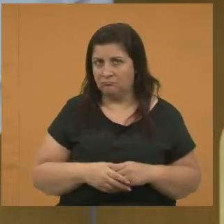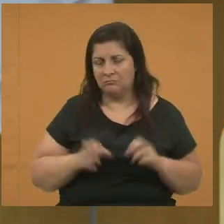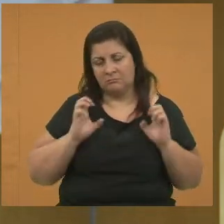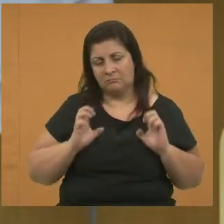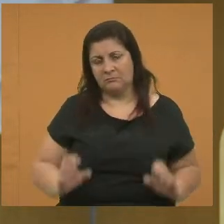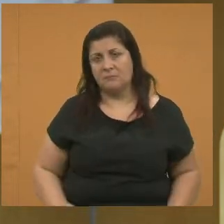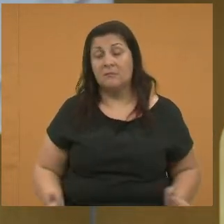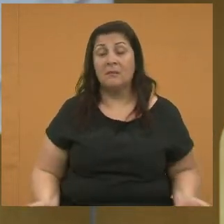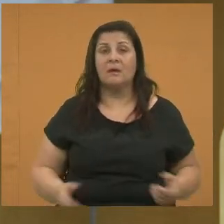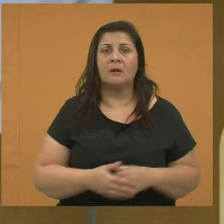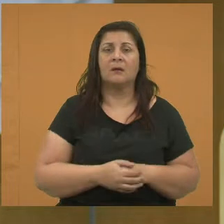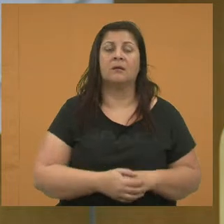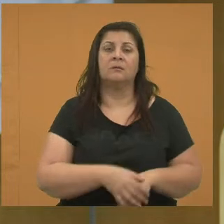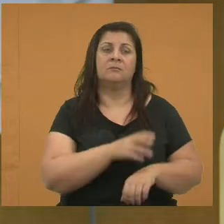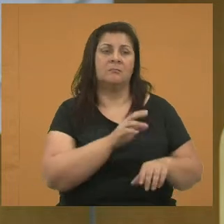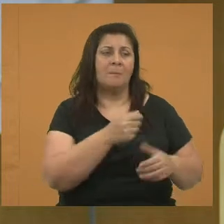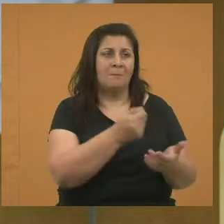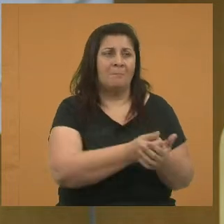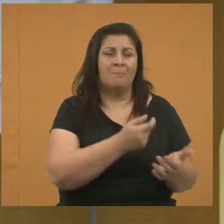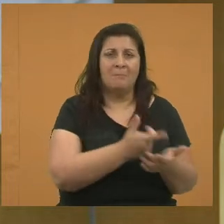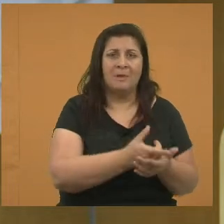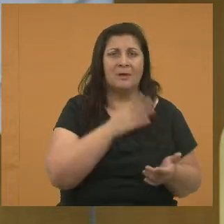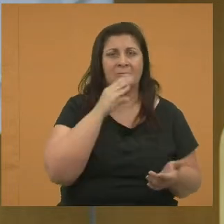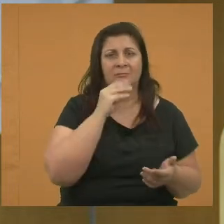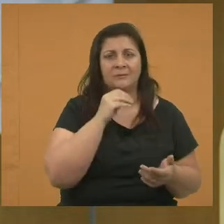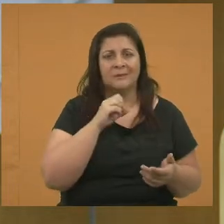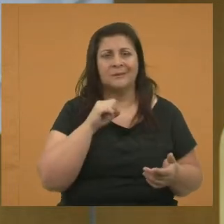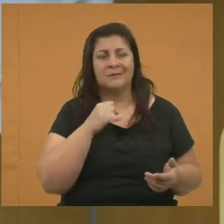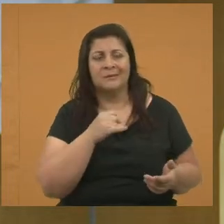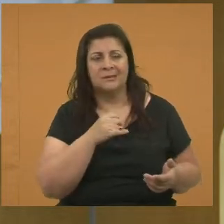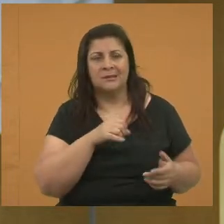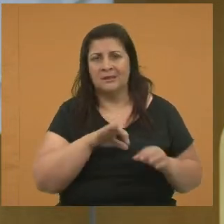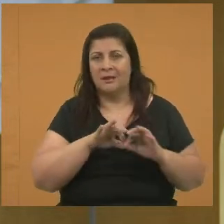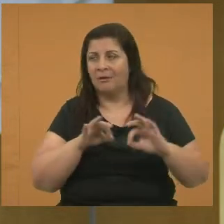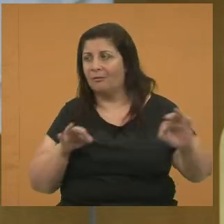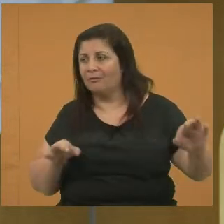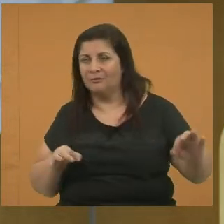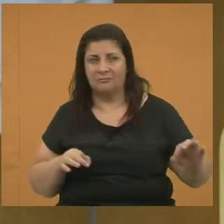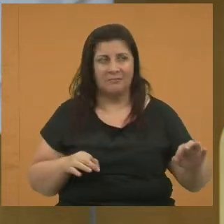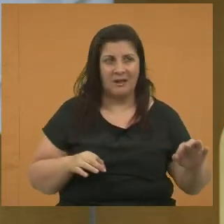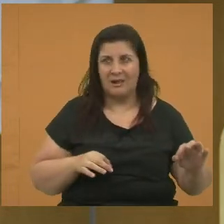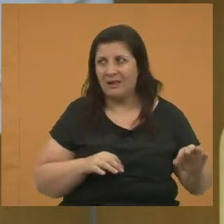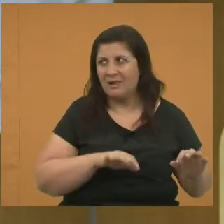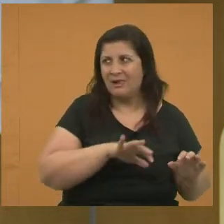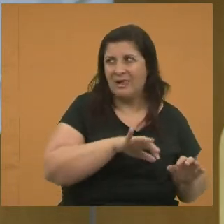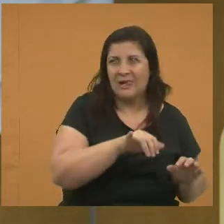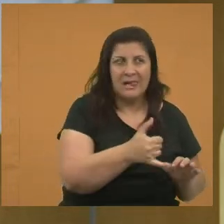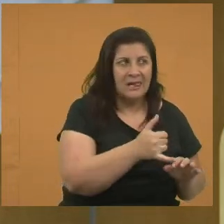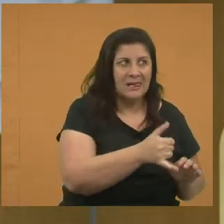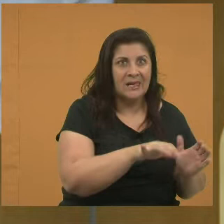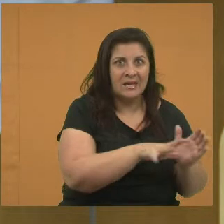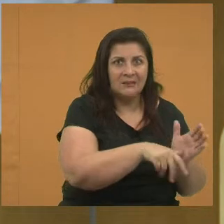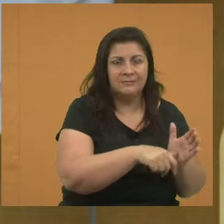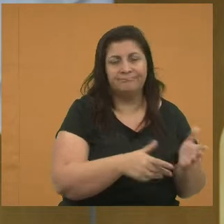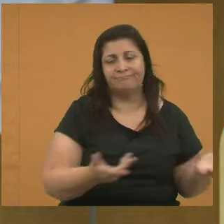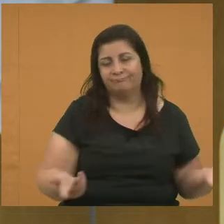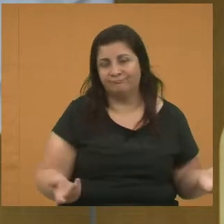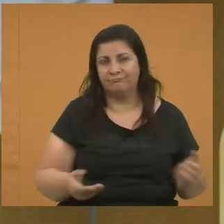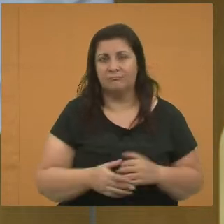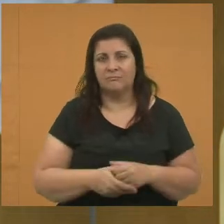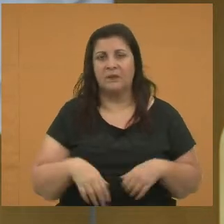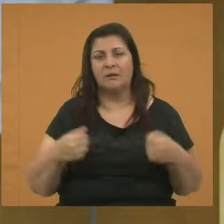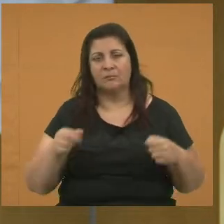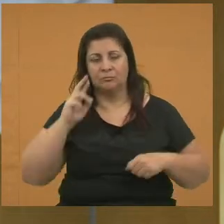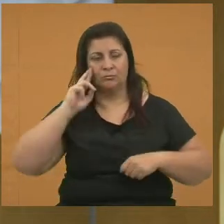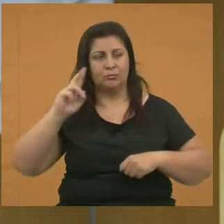manter funcionário, muitas vezes, quando o dono não está por perto, não é uma boa coisa também, né? Todos nós sabemos disso. Eu acho que o dono